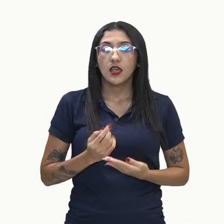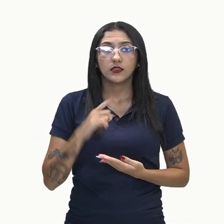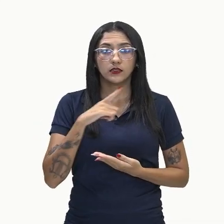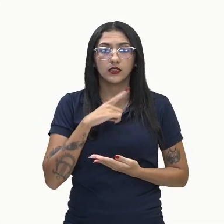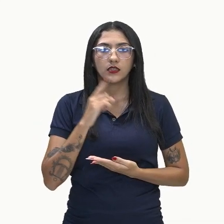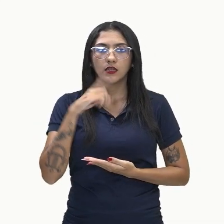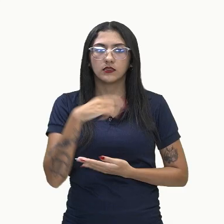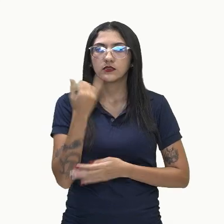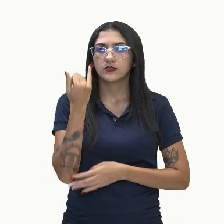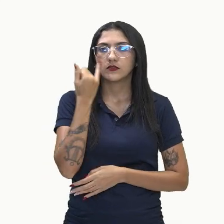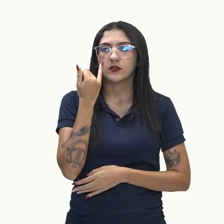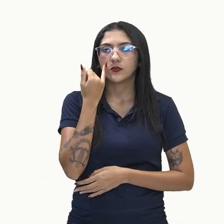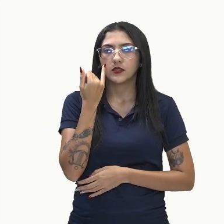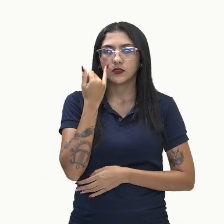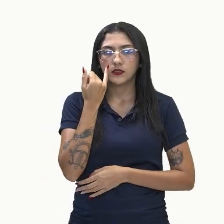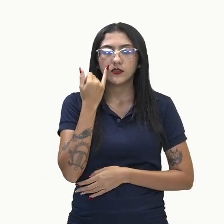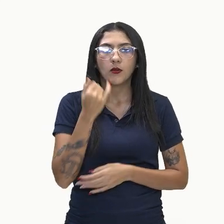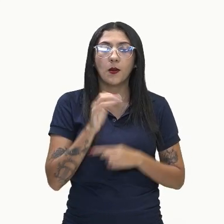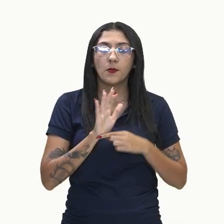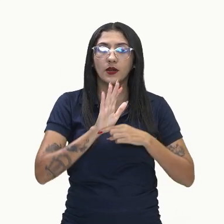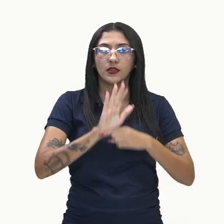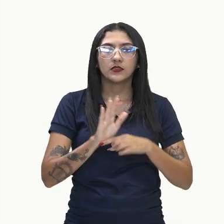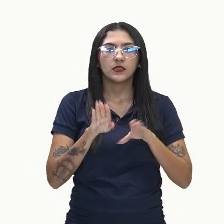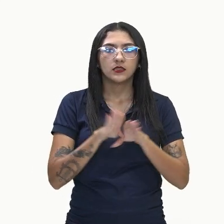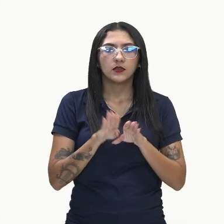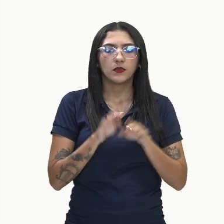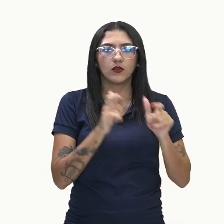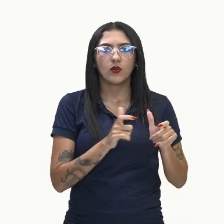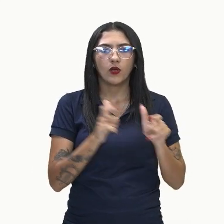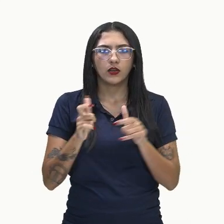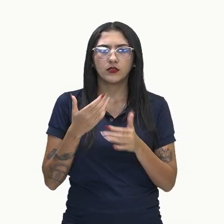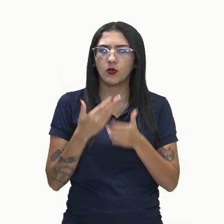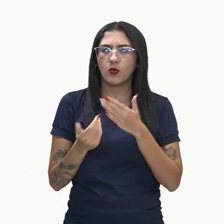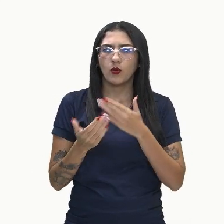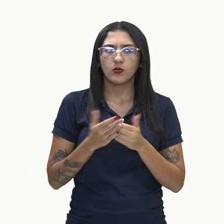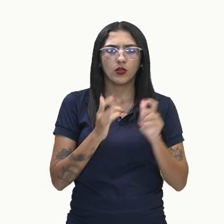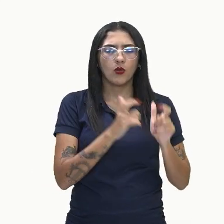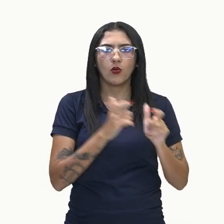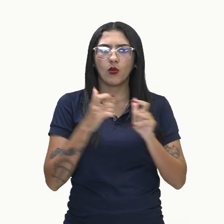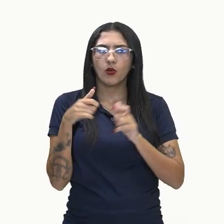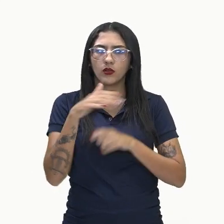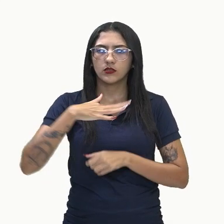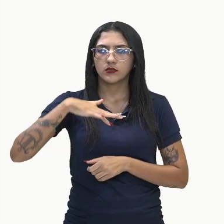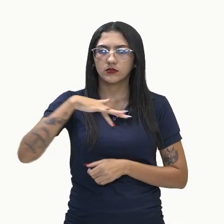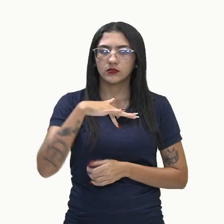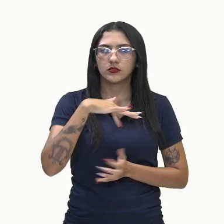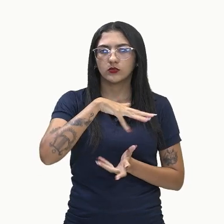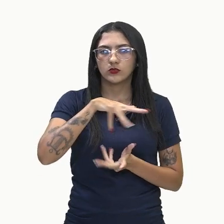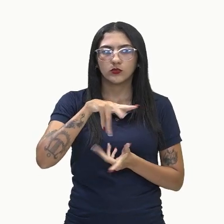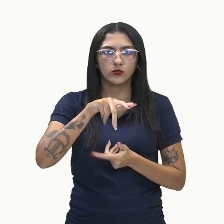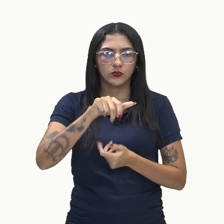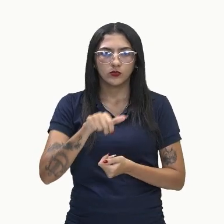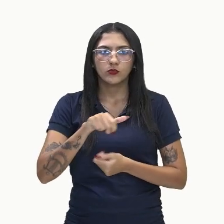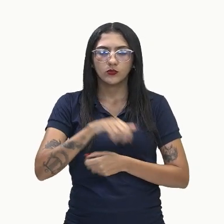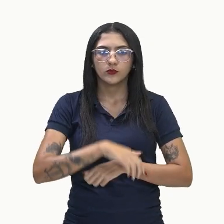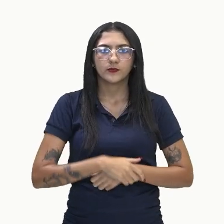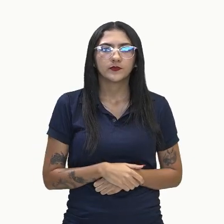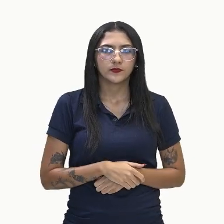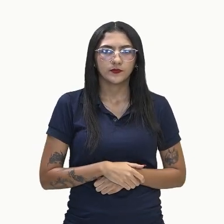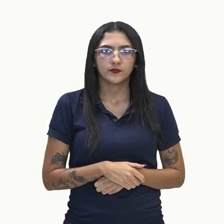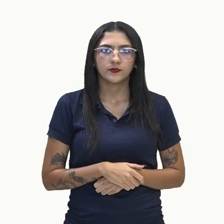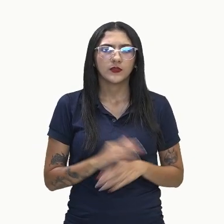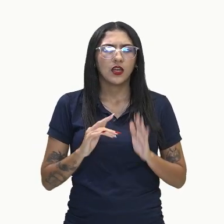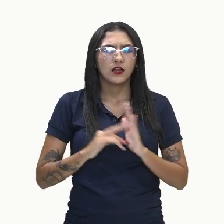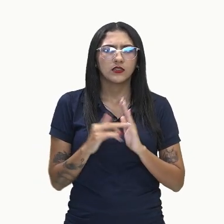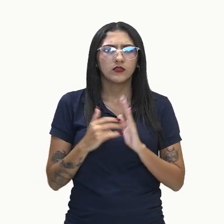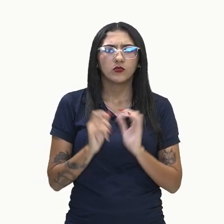geográficas, representa e localiza qualquer ponto da superfície da Terra, gente. Ou seja,